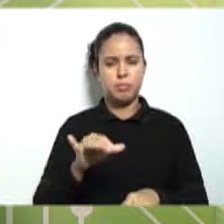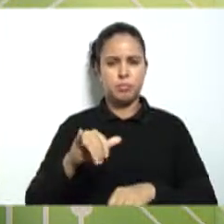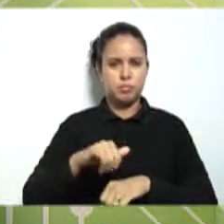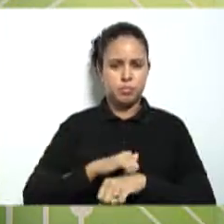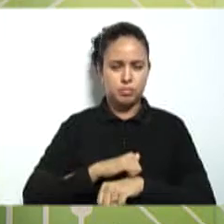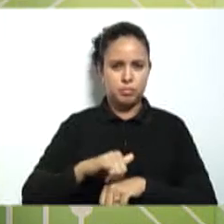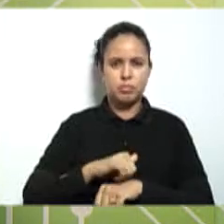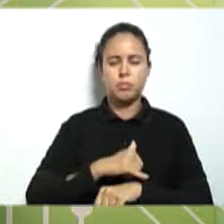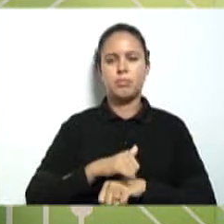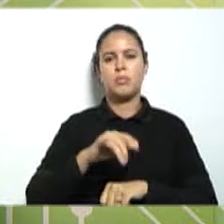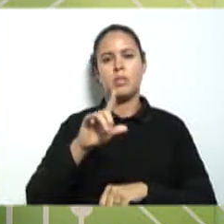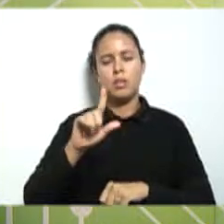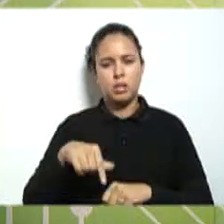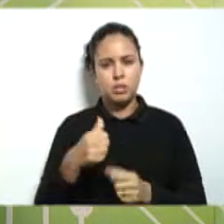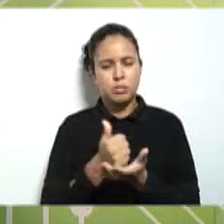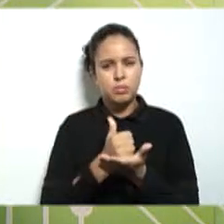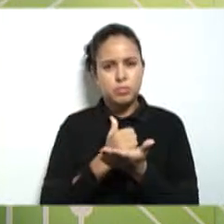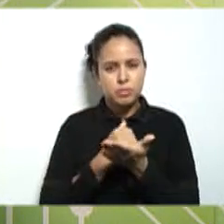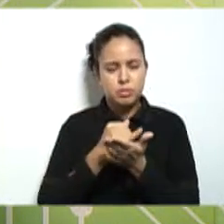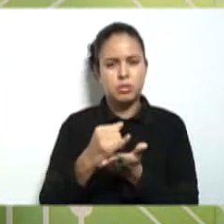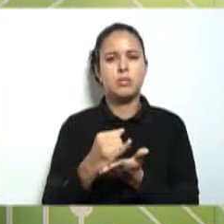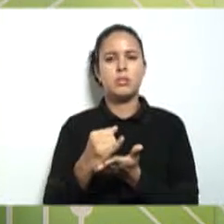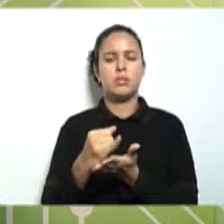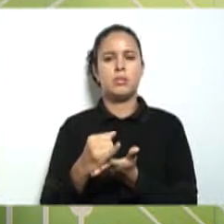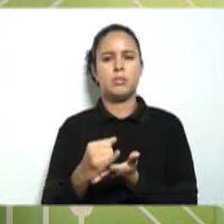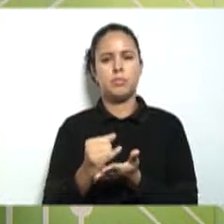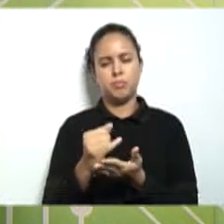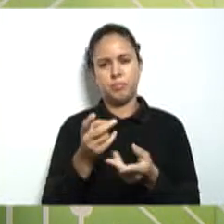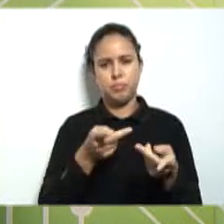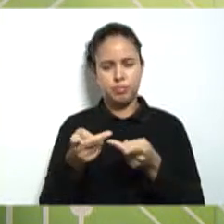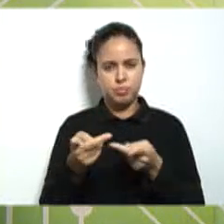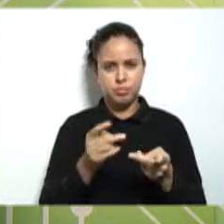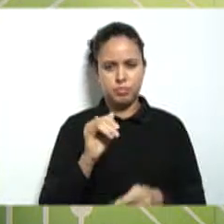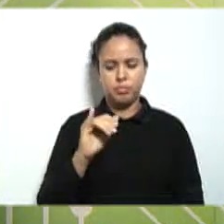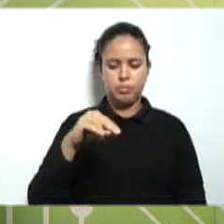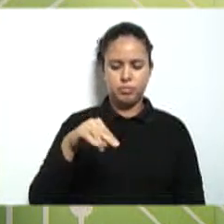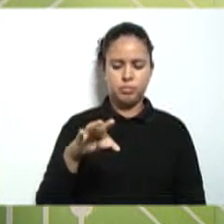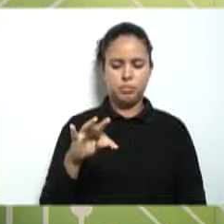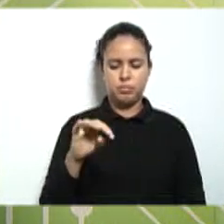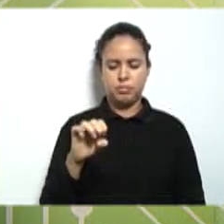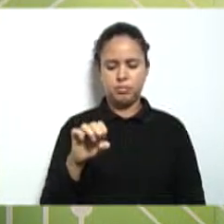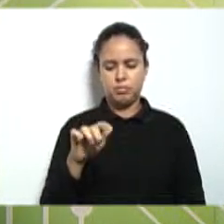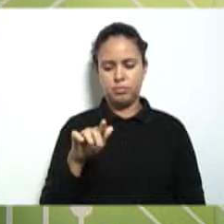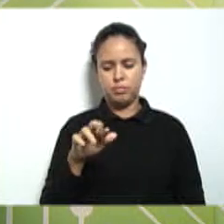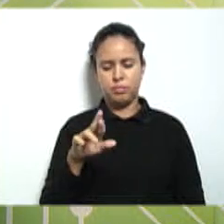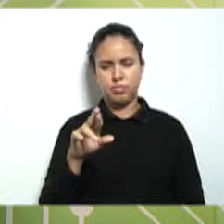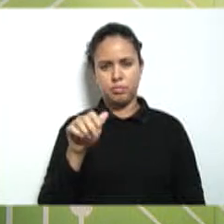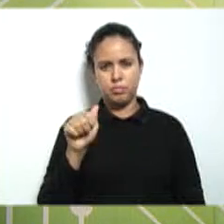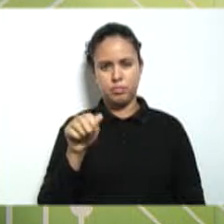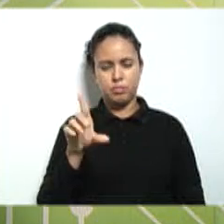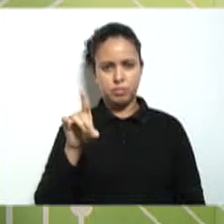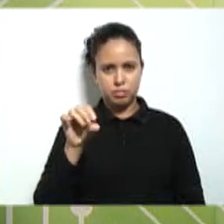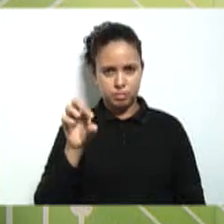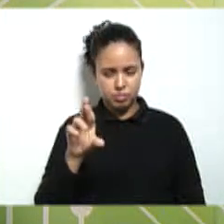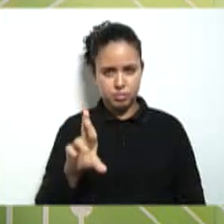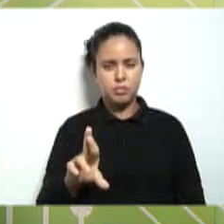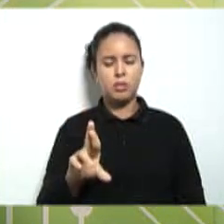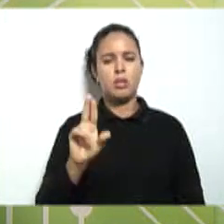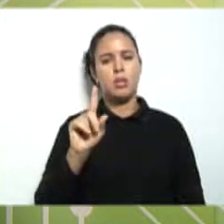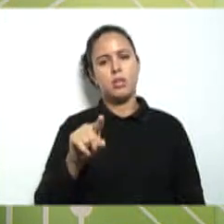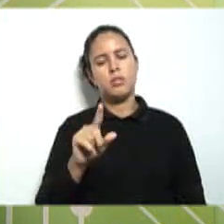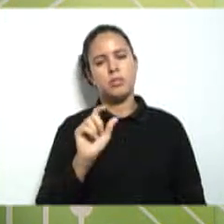essa é o início realmente do projeto integrador de vocês. Essa cooperativa que vocês vão criar agora é a que